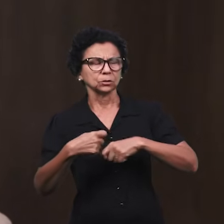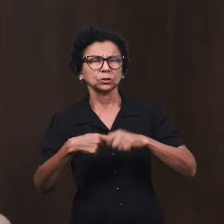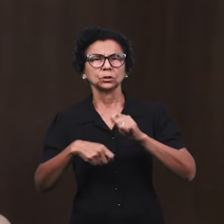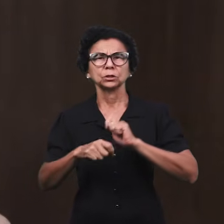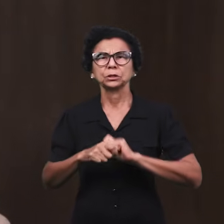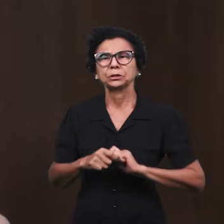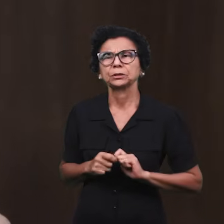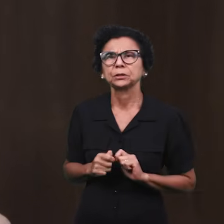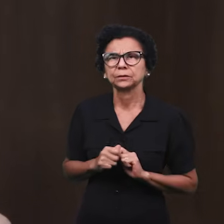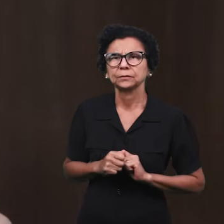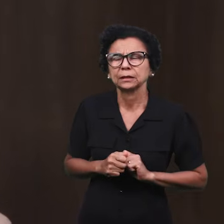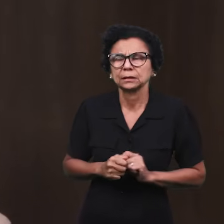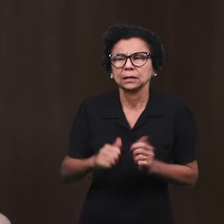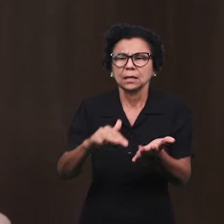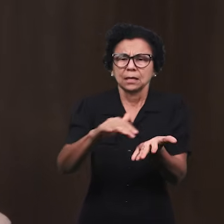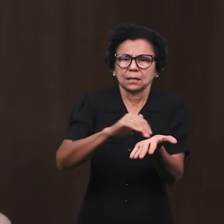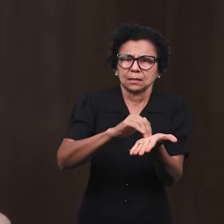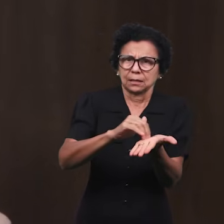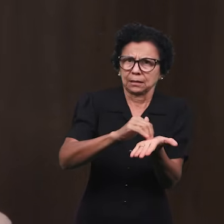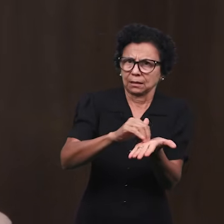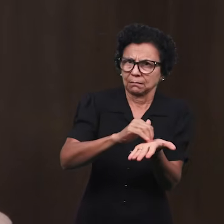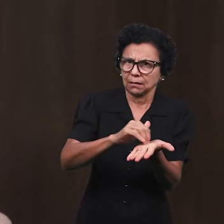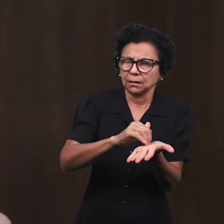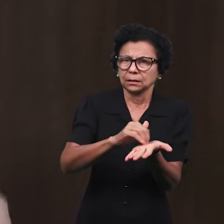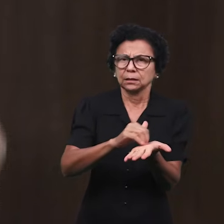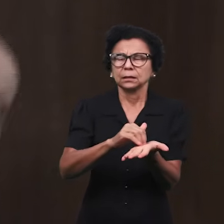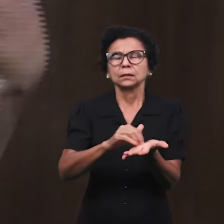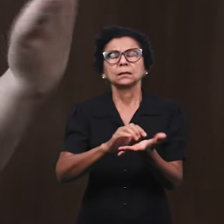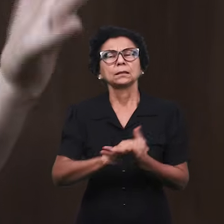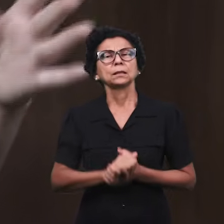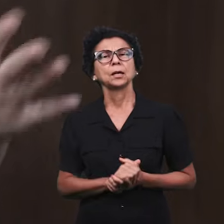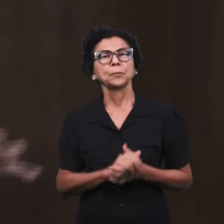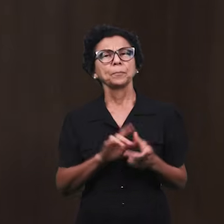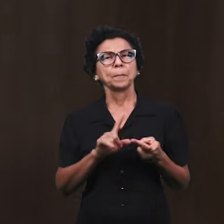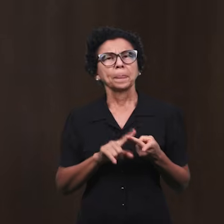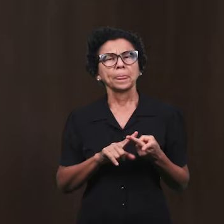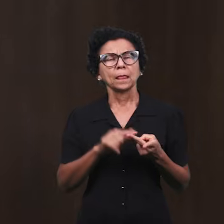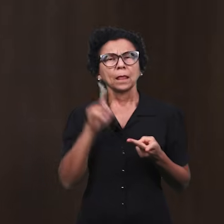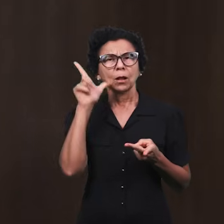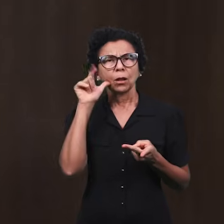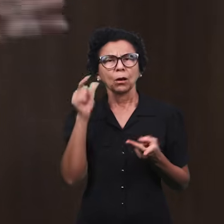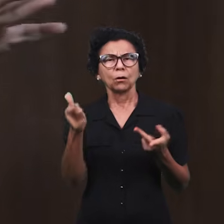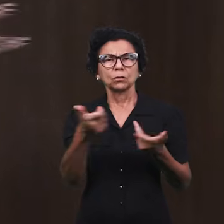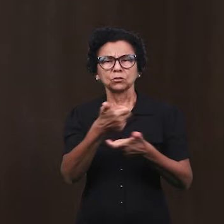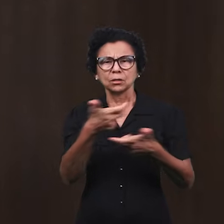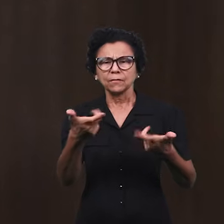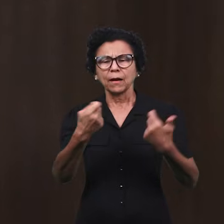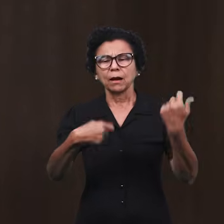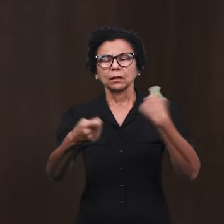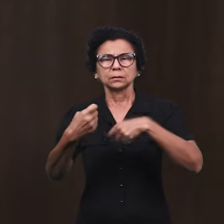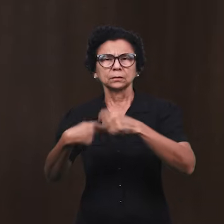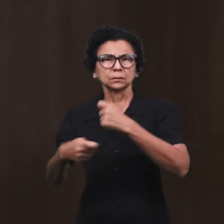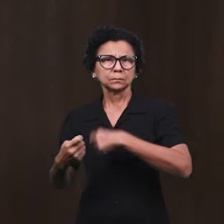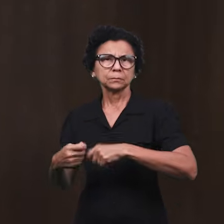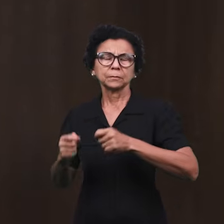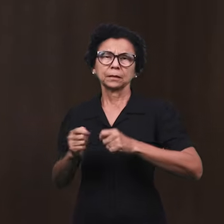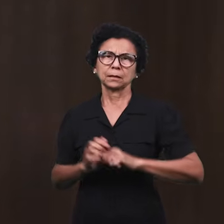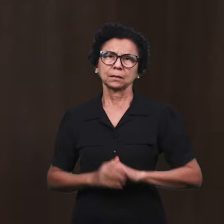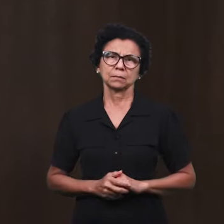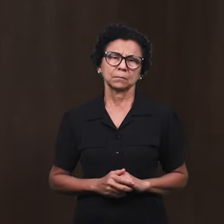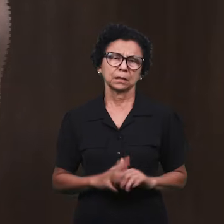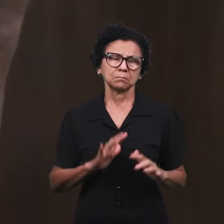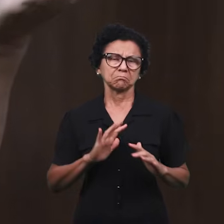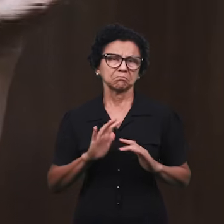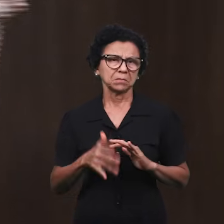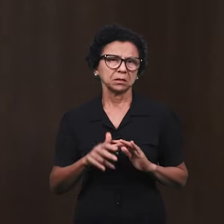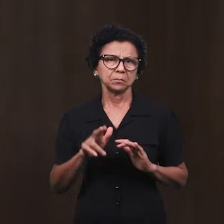ali de secretaria. Minha área sempre foi essa, trabalhei em comércios, trabalhei em N lugares, mas nunca como Libras. Sou